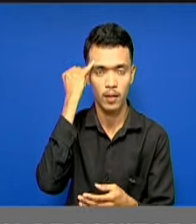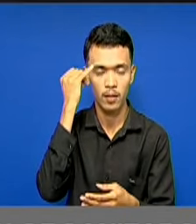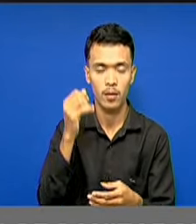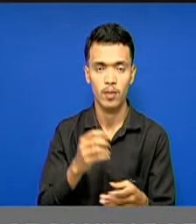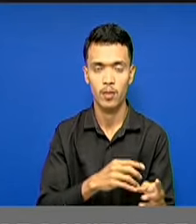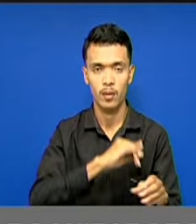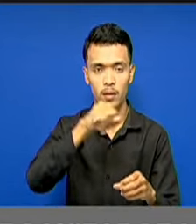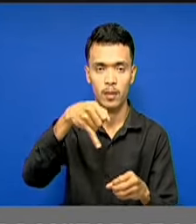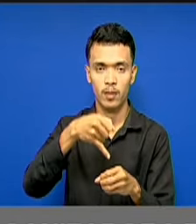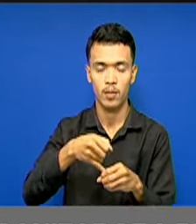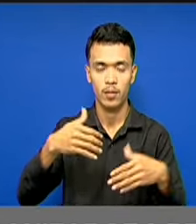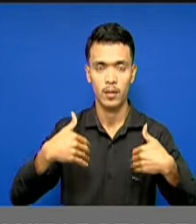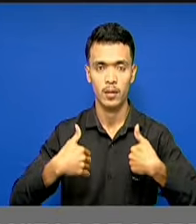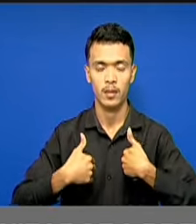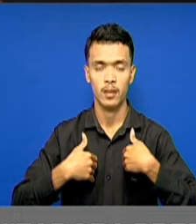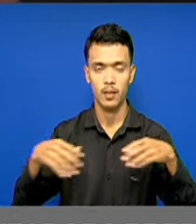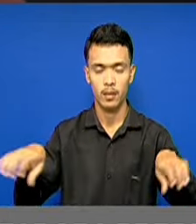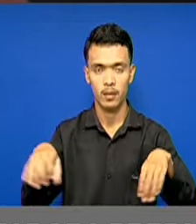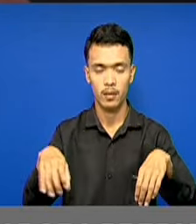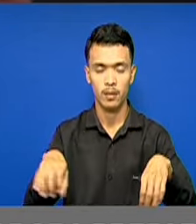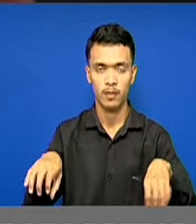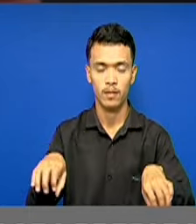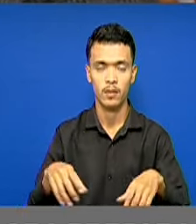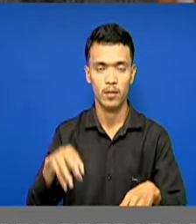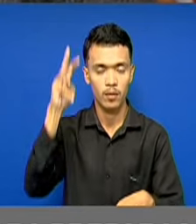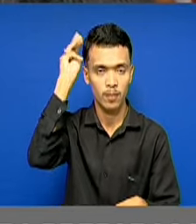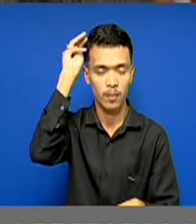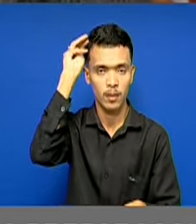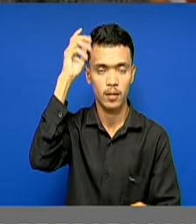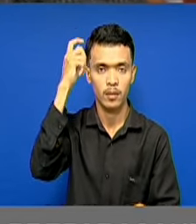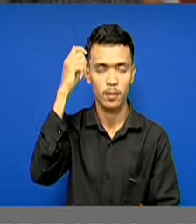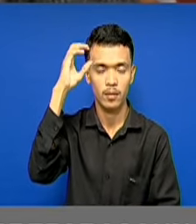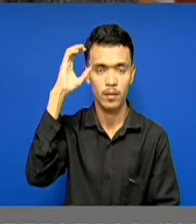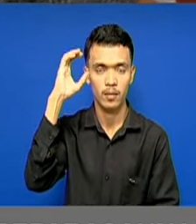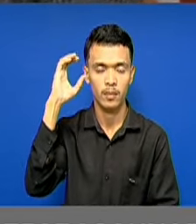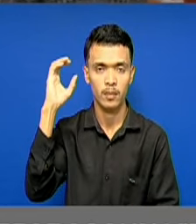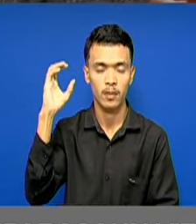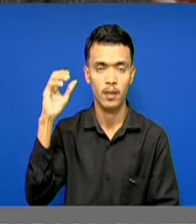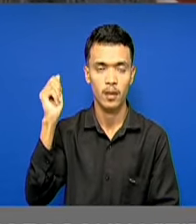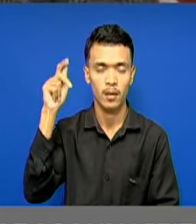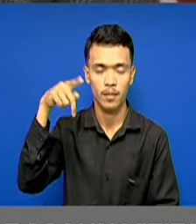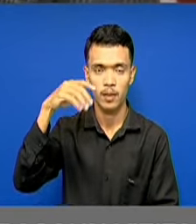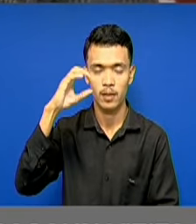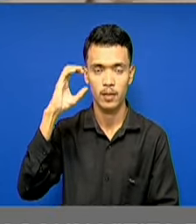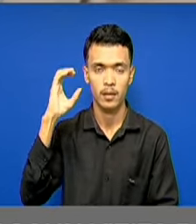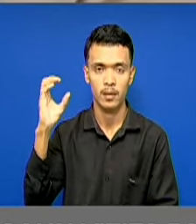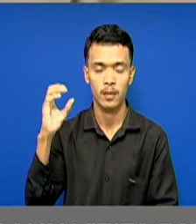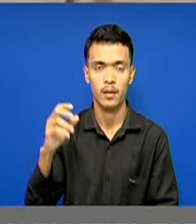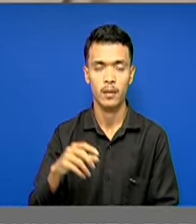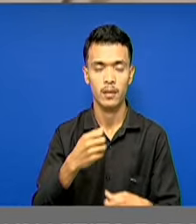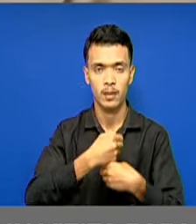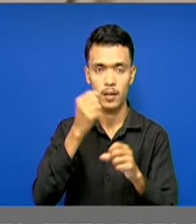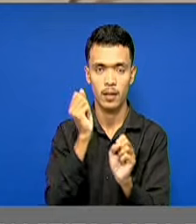onde inclui IHA padrão de serviço. Ministério do Transporte e Comunicação, Autoridade de Proteção Civil, se